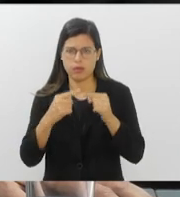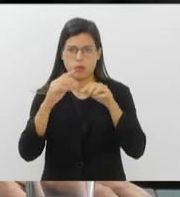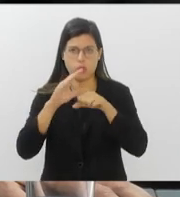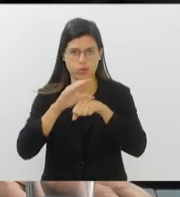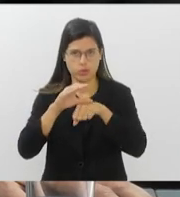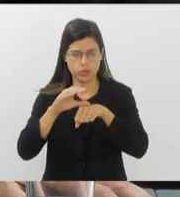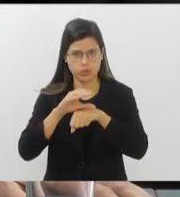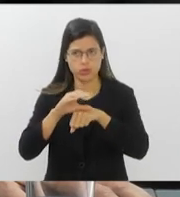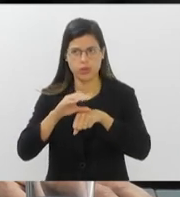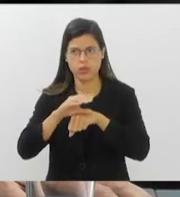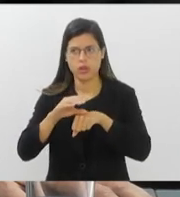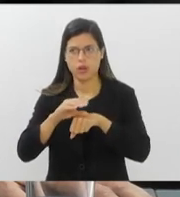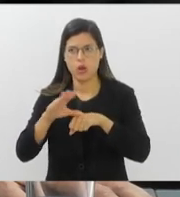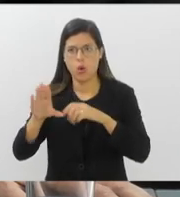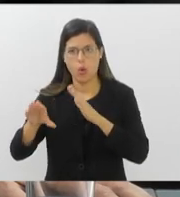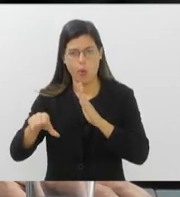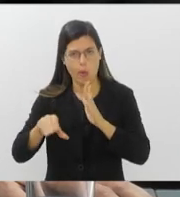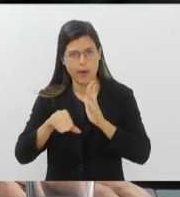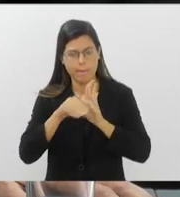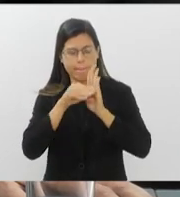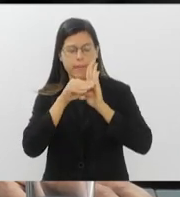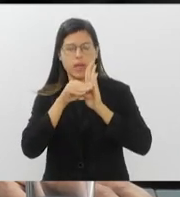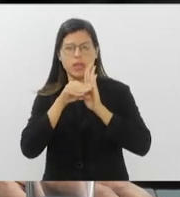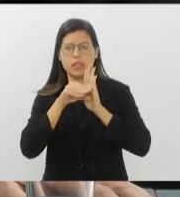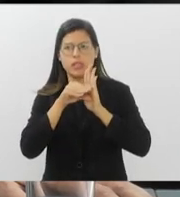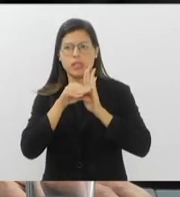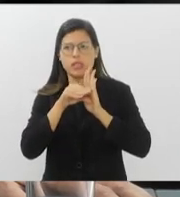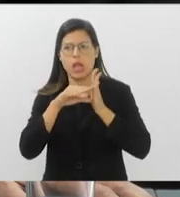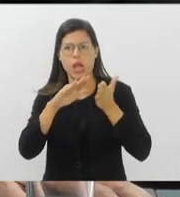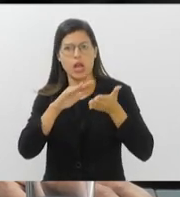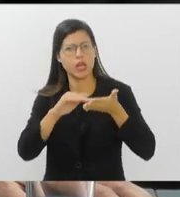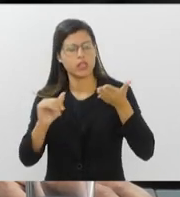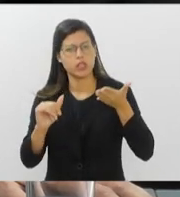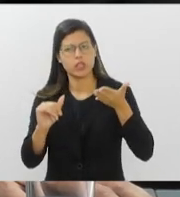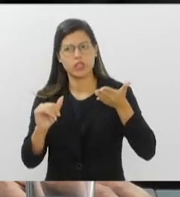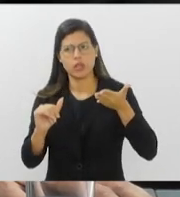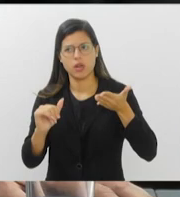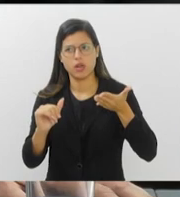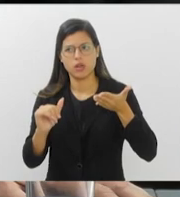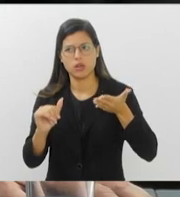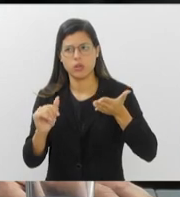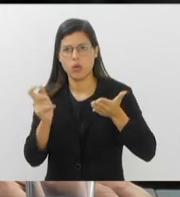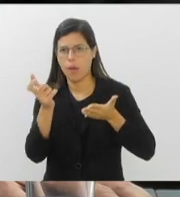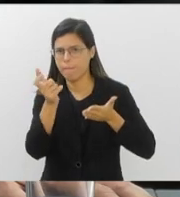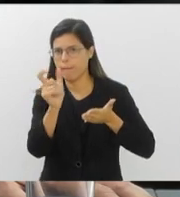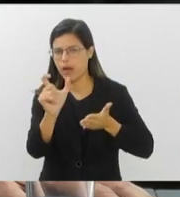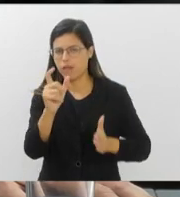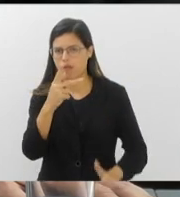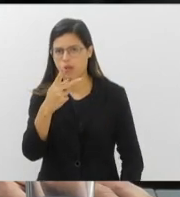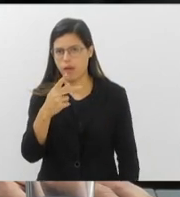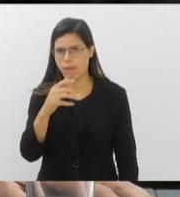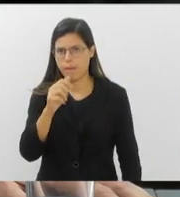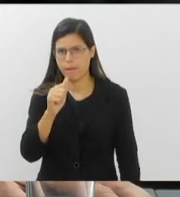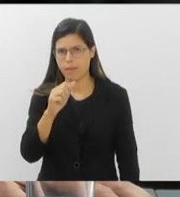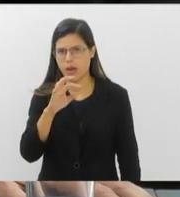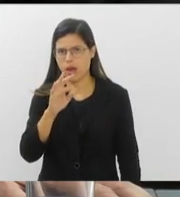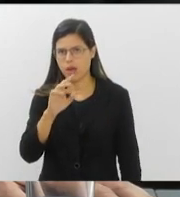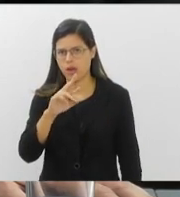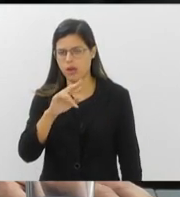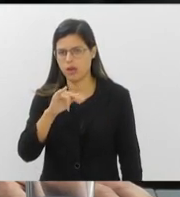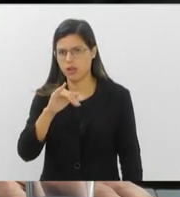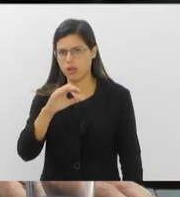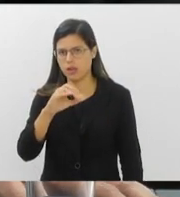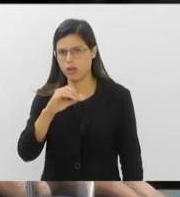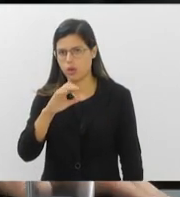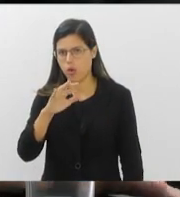constitucionalidade com emendas retirando o patriota Clezão.